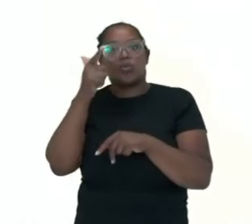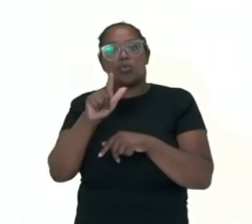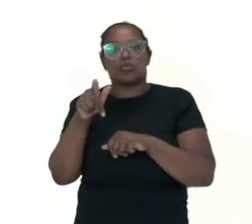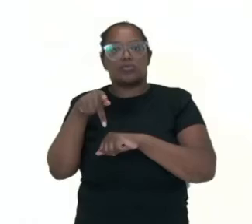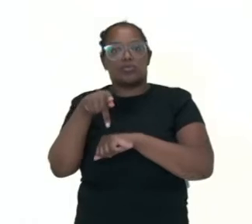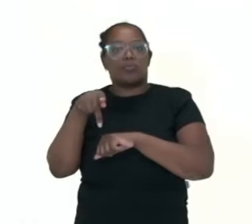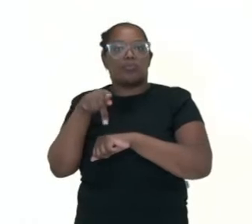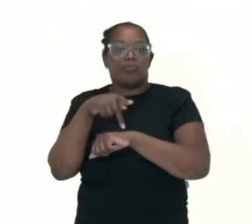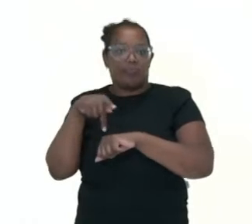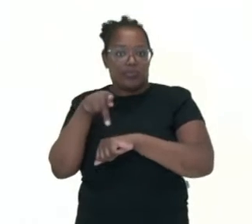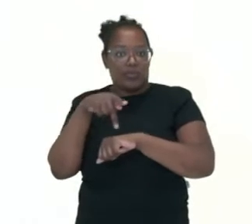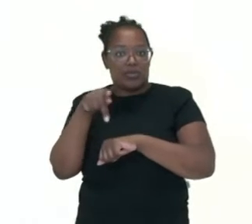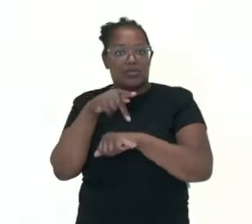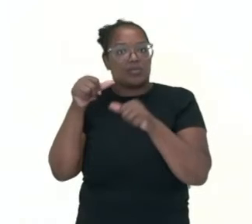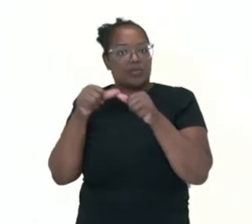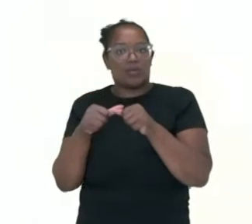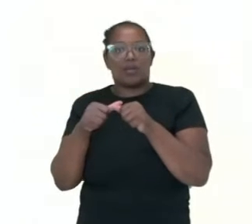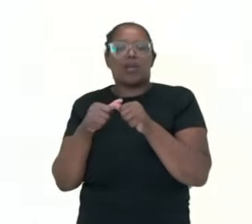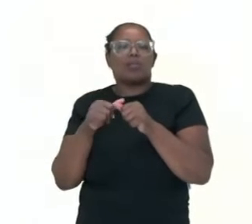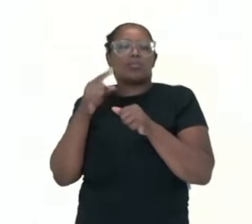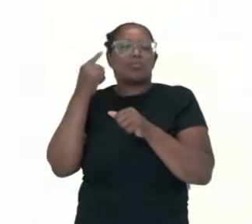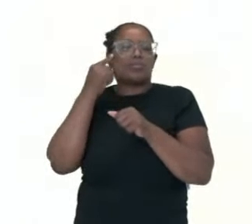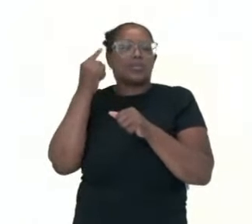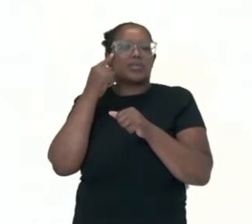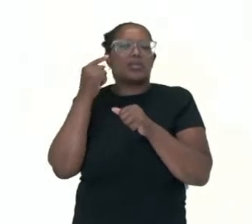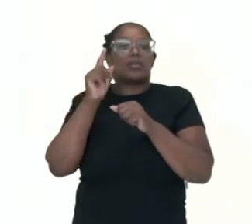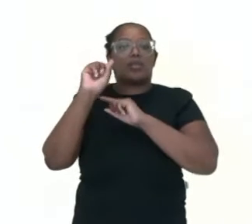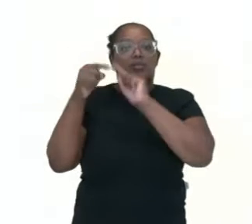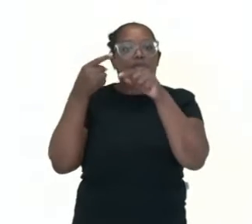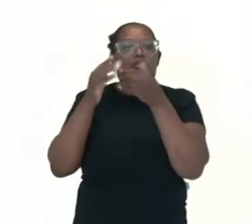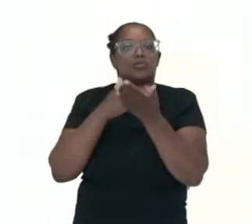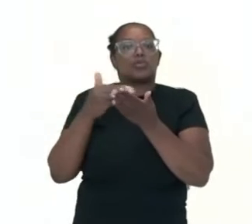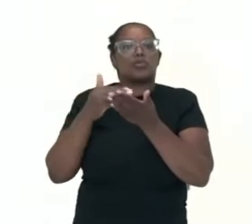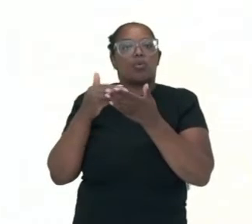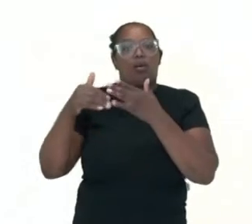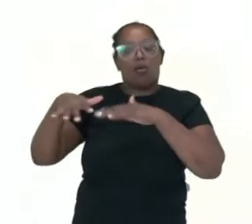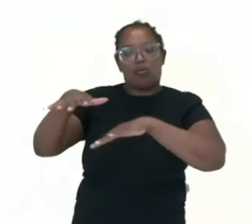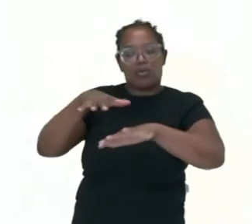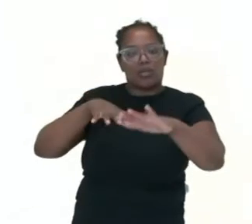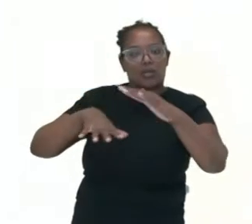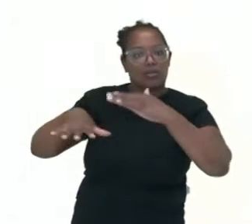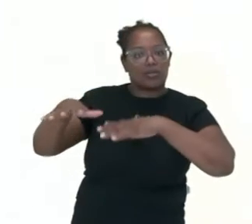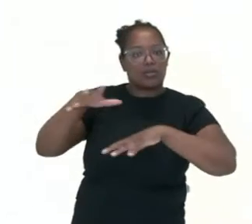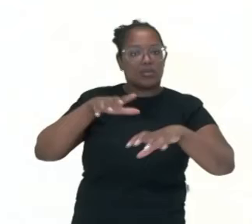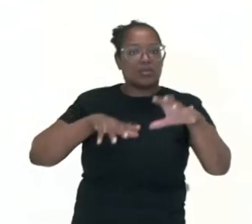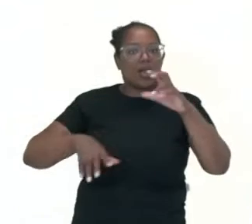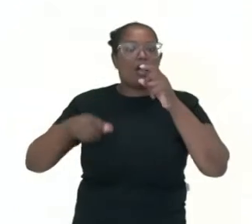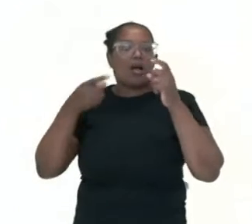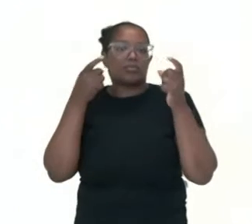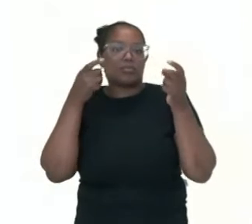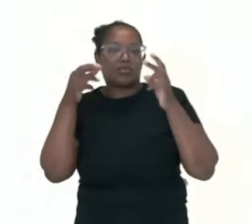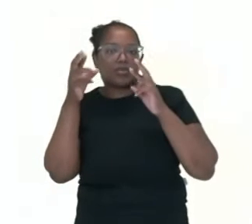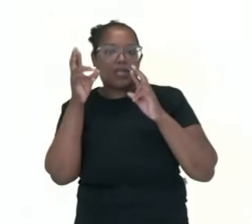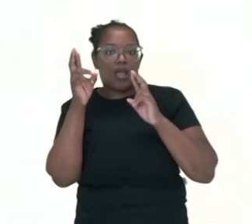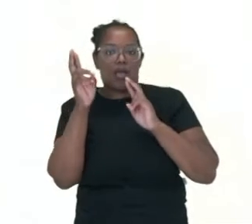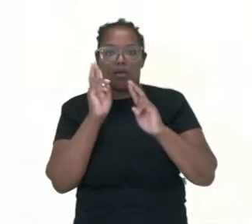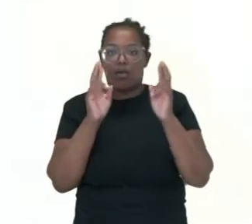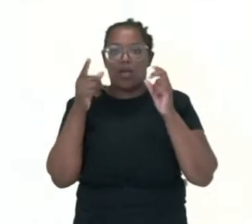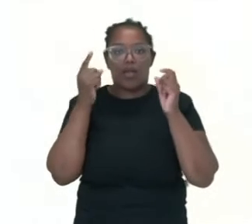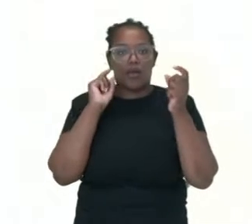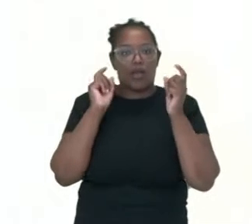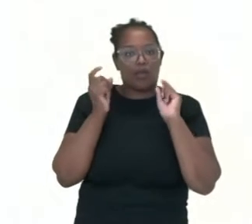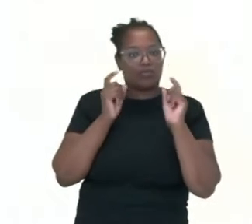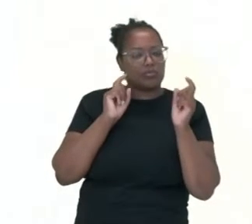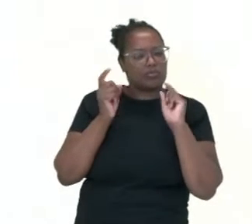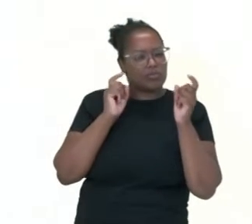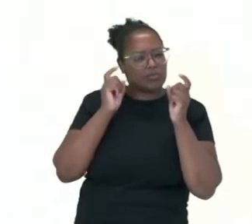Esse em cima do muro só vai começar a ser organizado à medida que você vai tendo reuniões. Uma delas que pode ser citada é